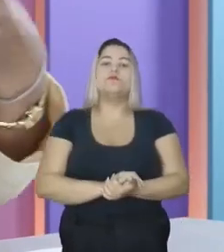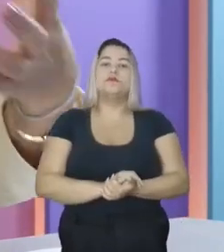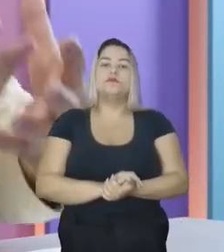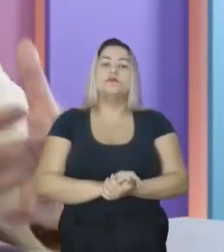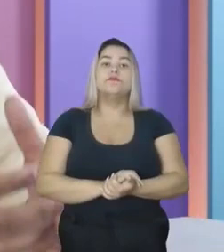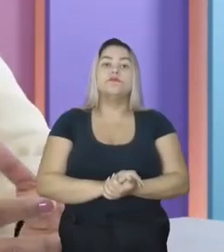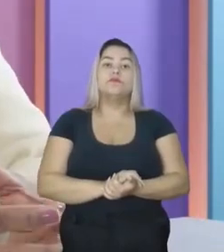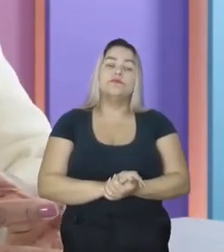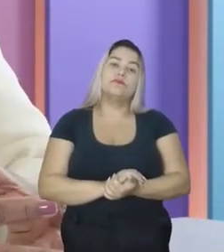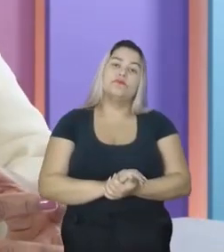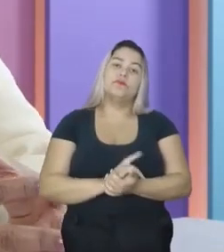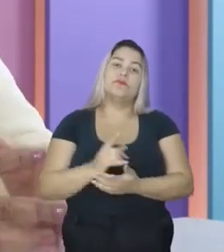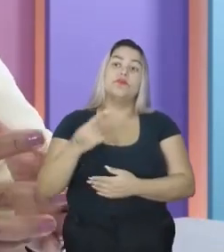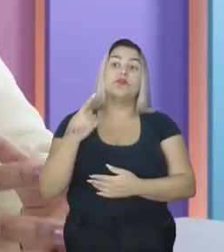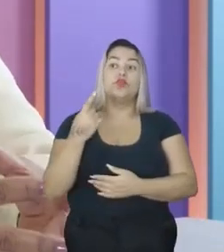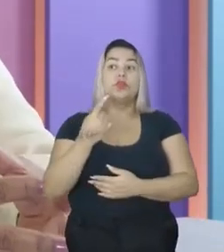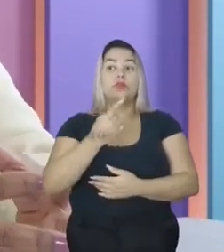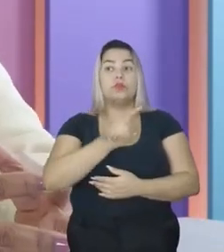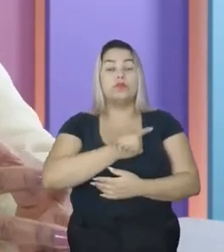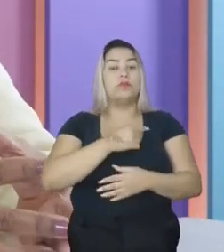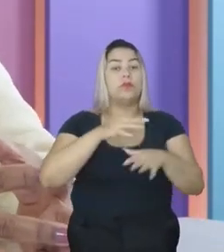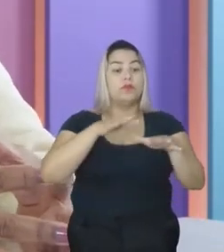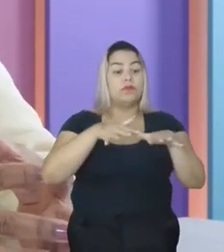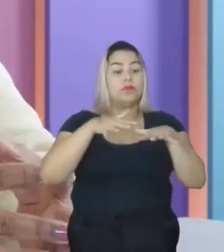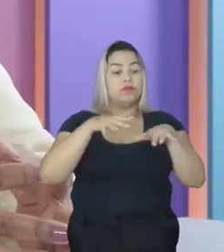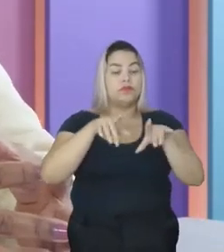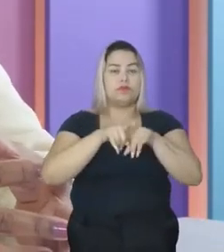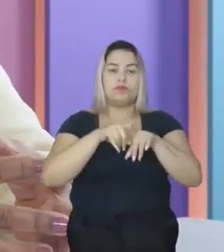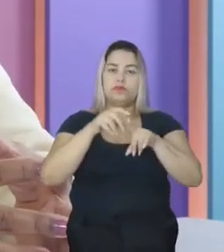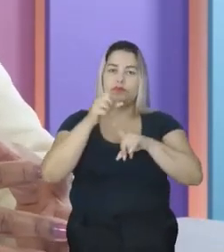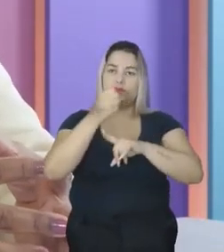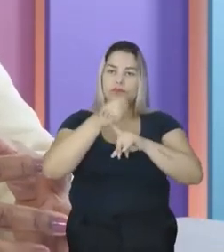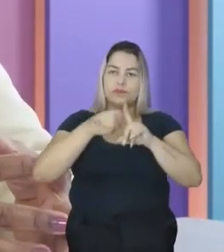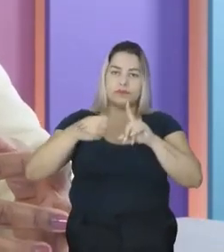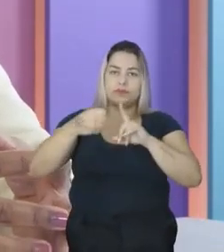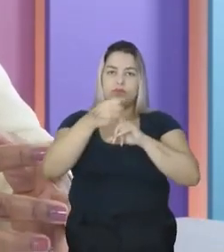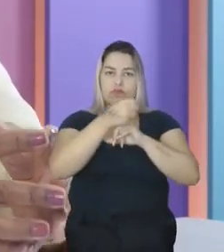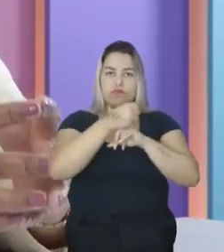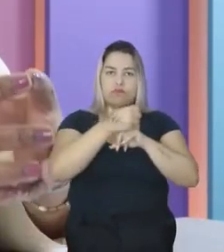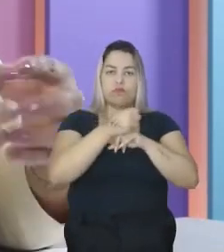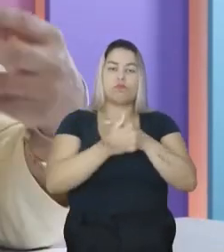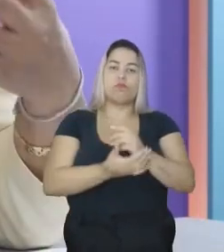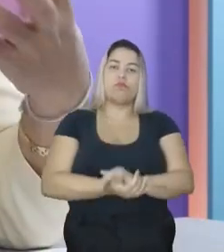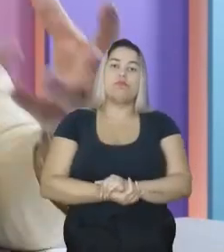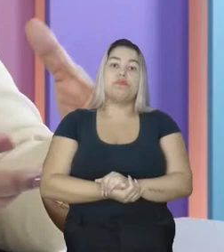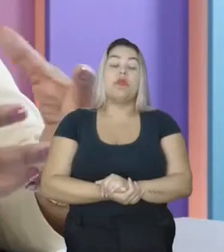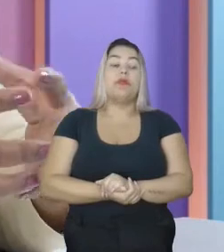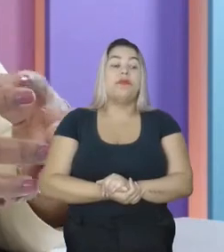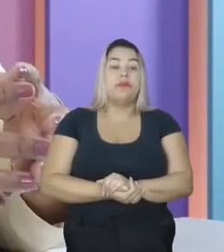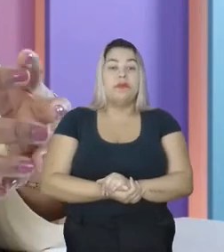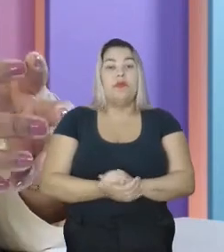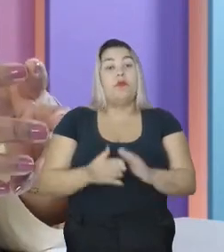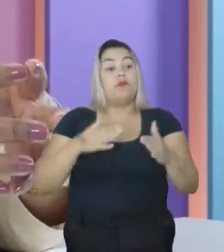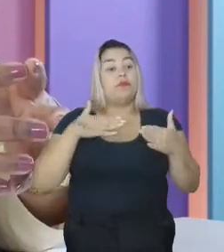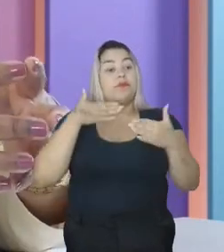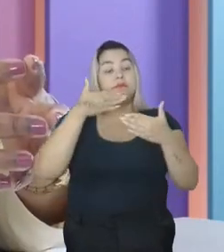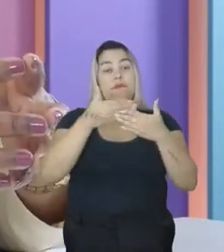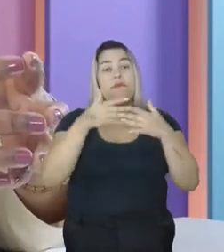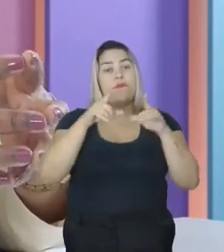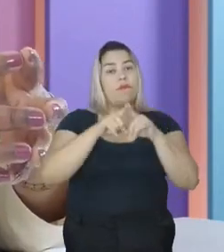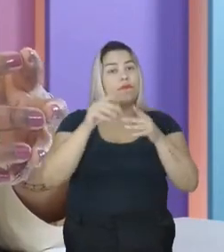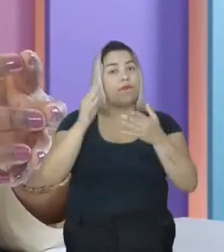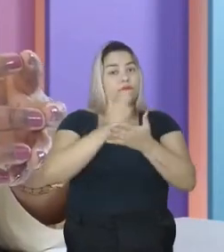a gente, por conta da mobilização do movimento social, a gente avança, né, em